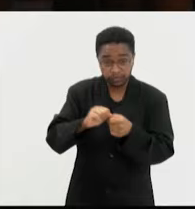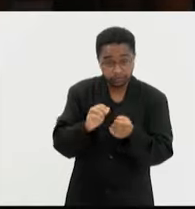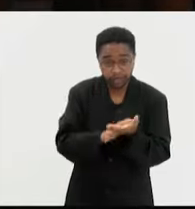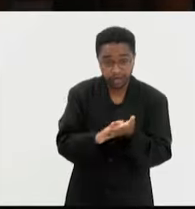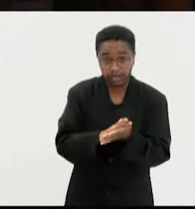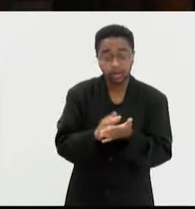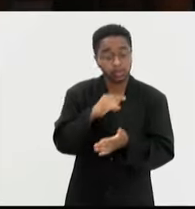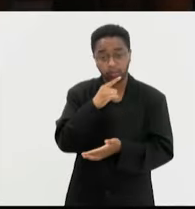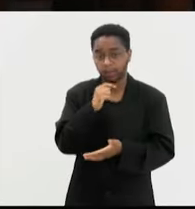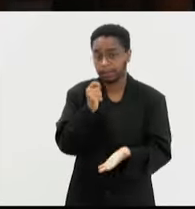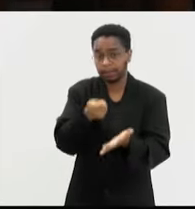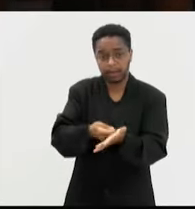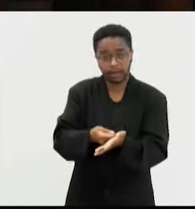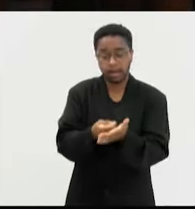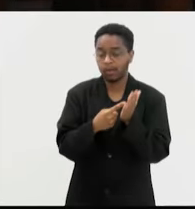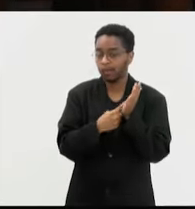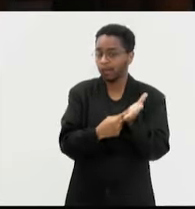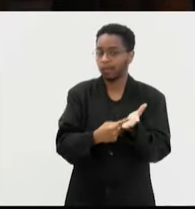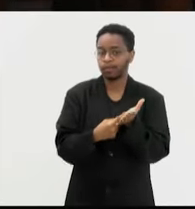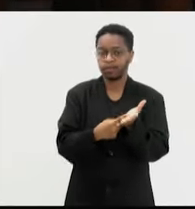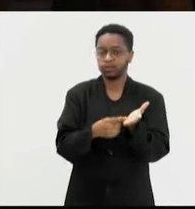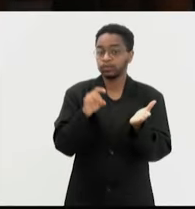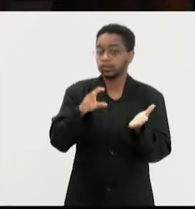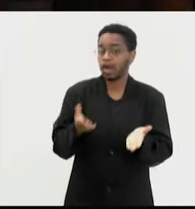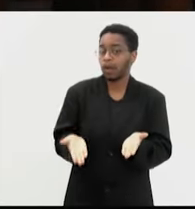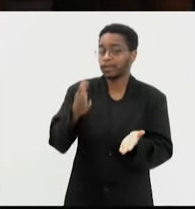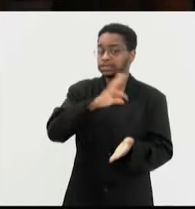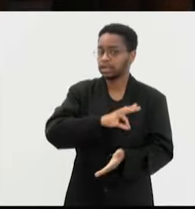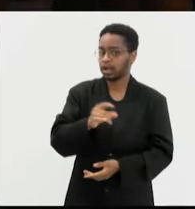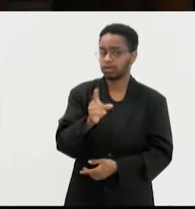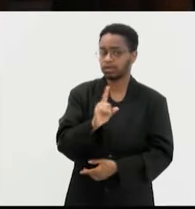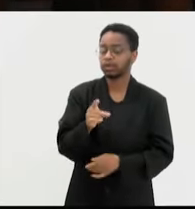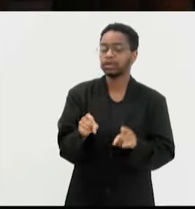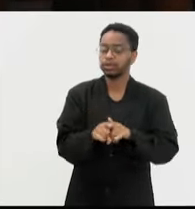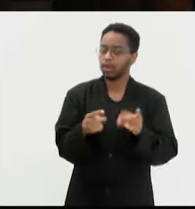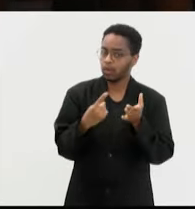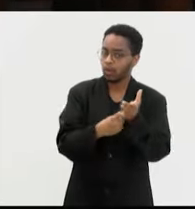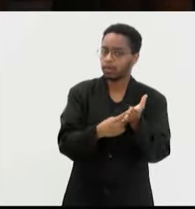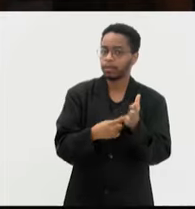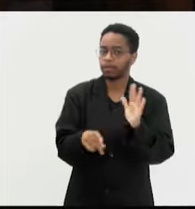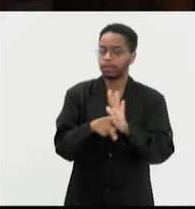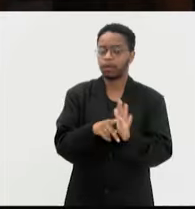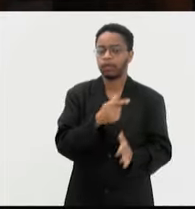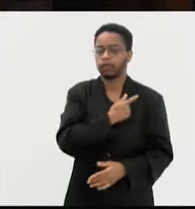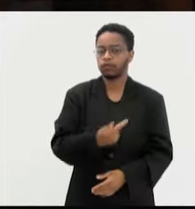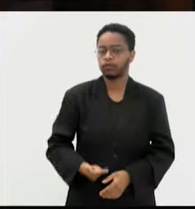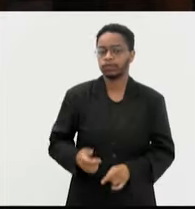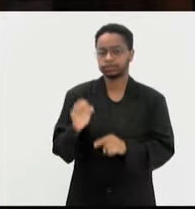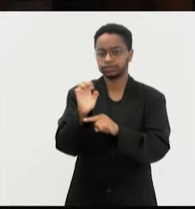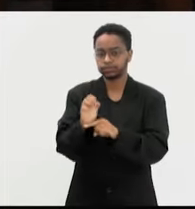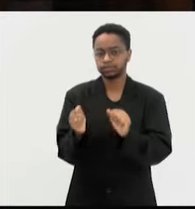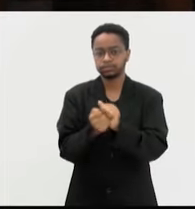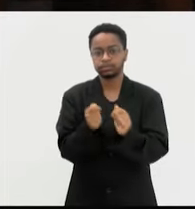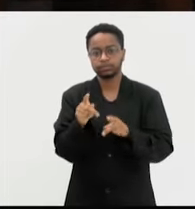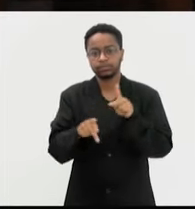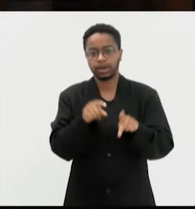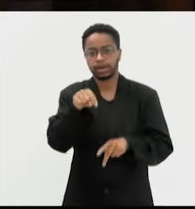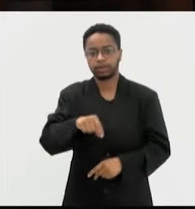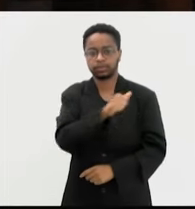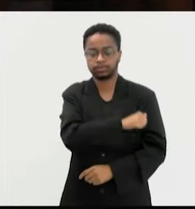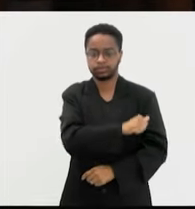ter condições de pagar os compromissos não é só de aumento não é os compromissos do Governo do Estado com a com a população do nosso